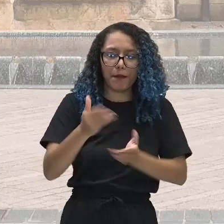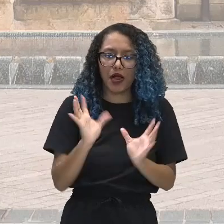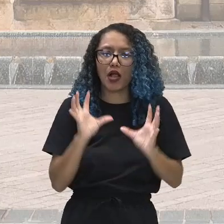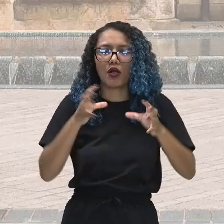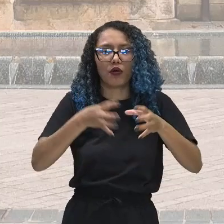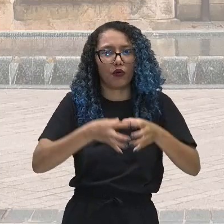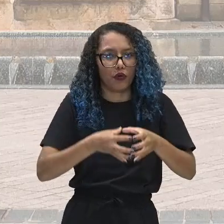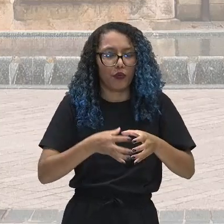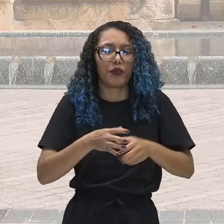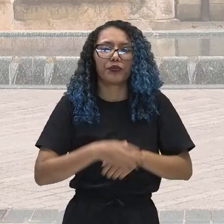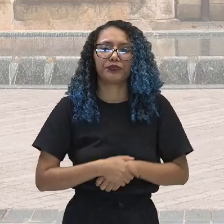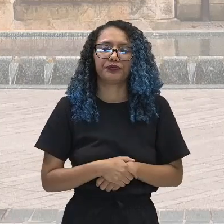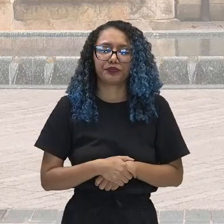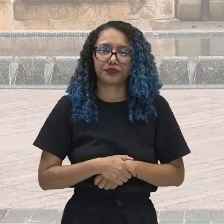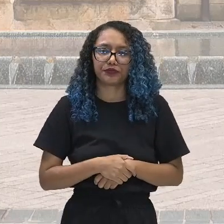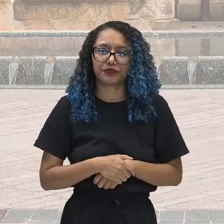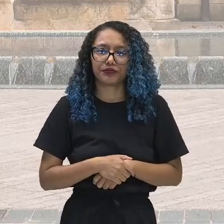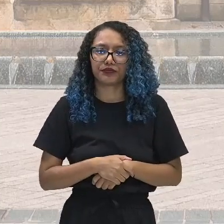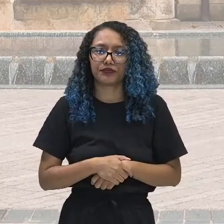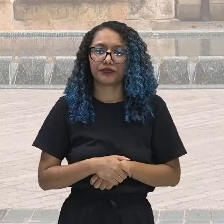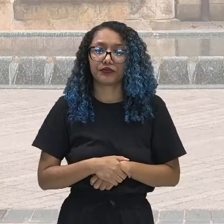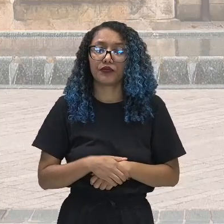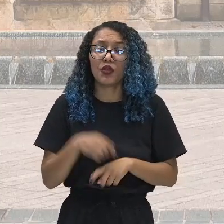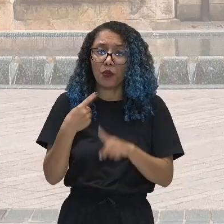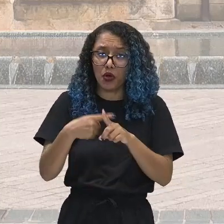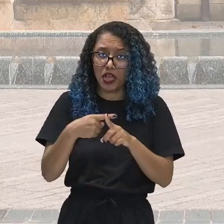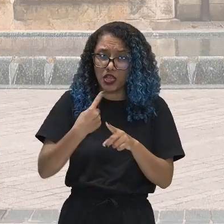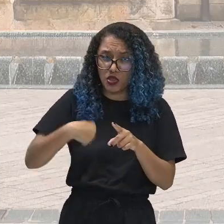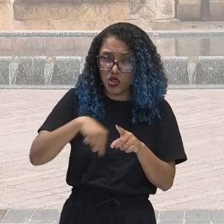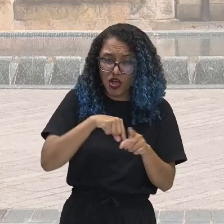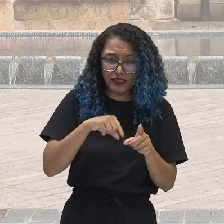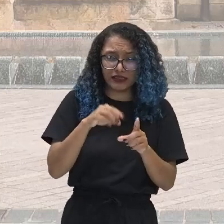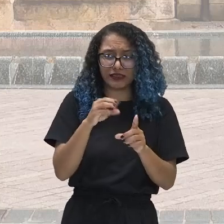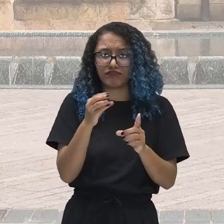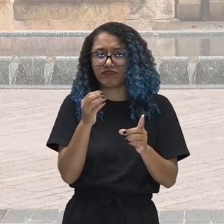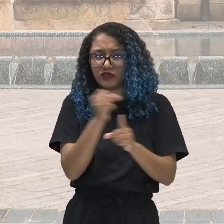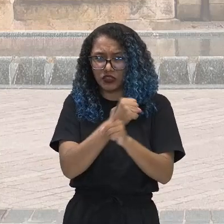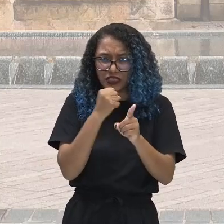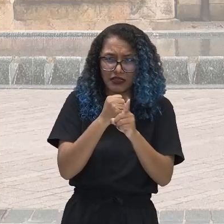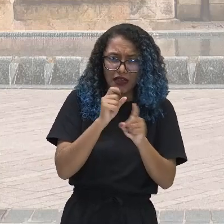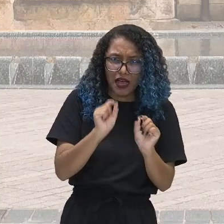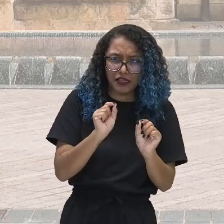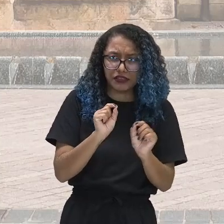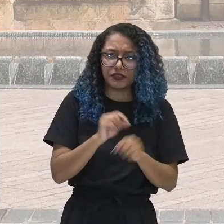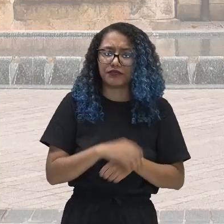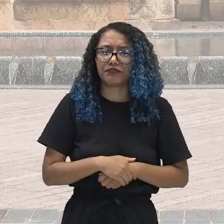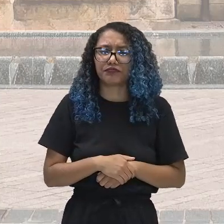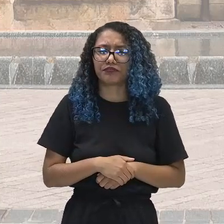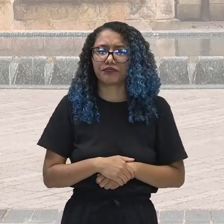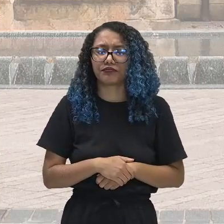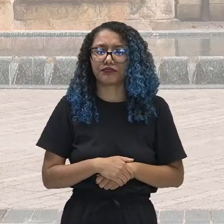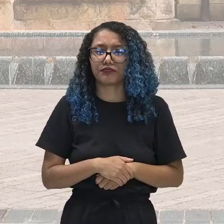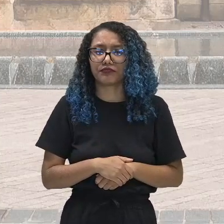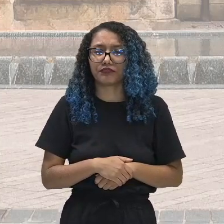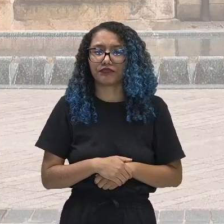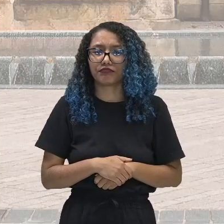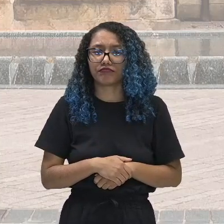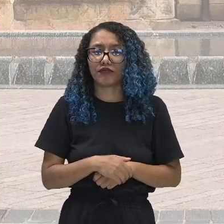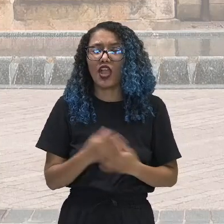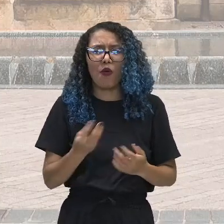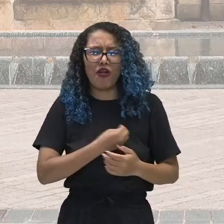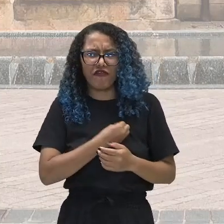em sociedade, nós não vivemos de qualquer jeito. Nós temos aí alguns